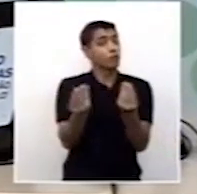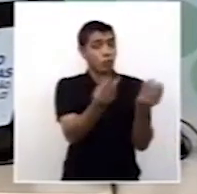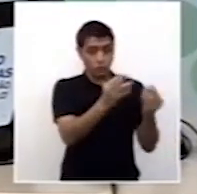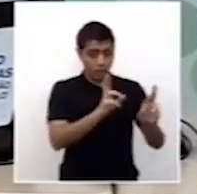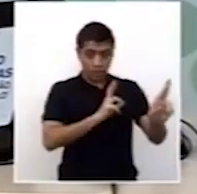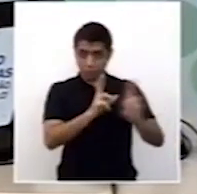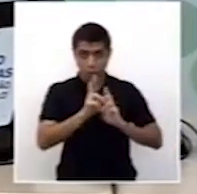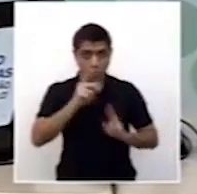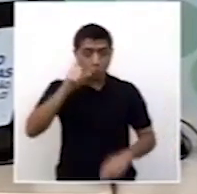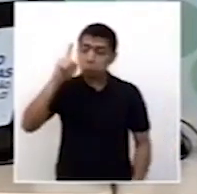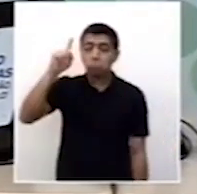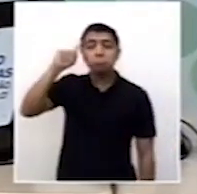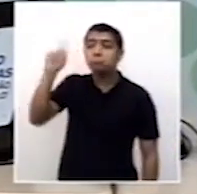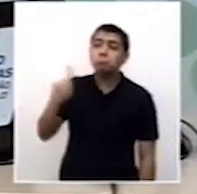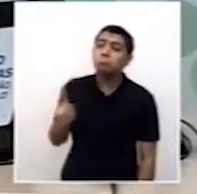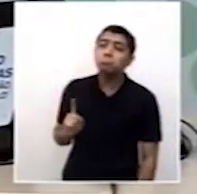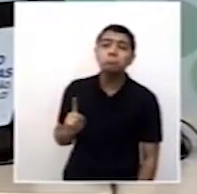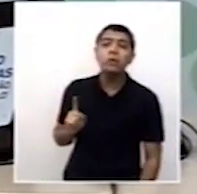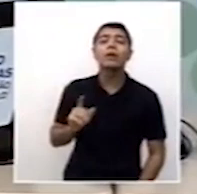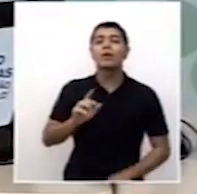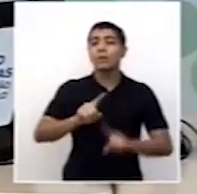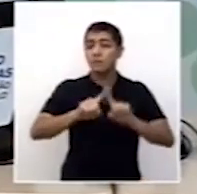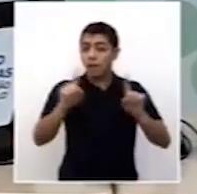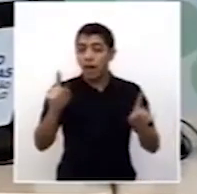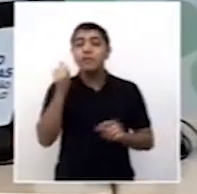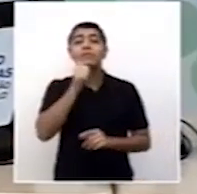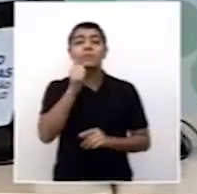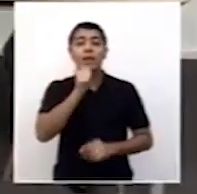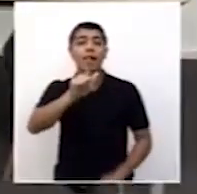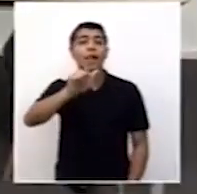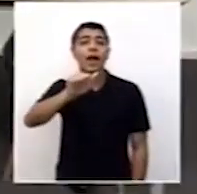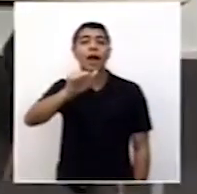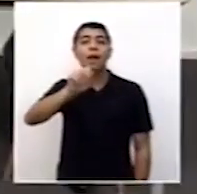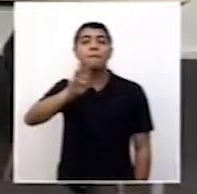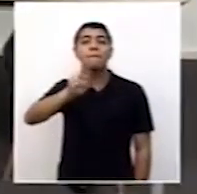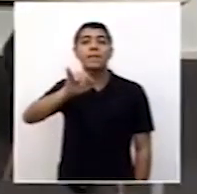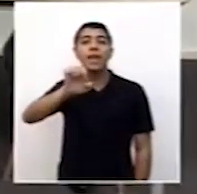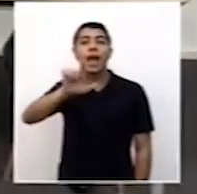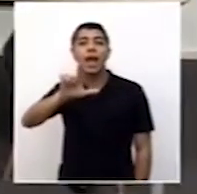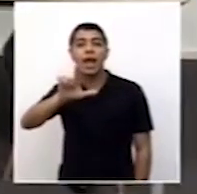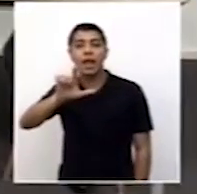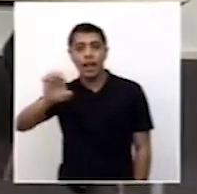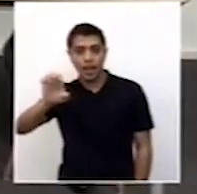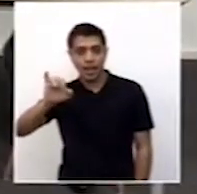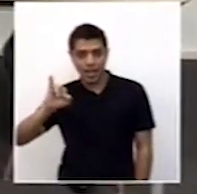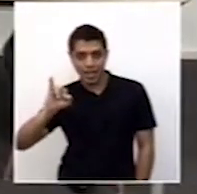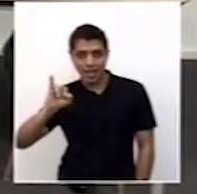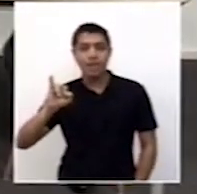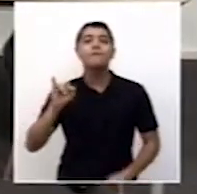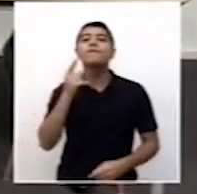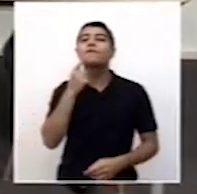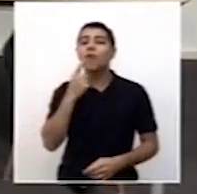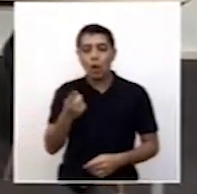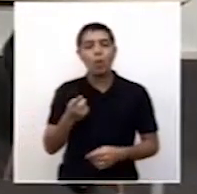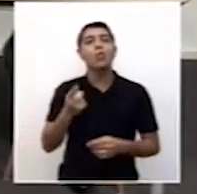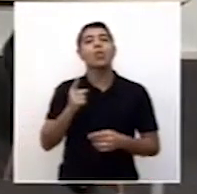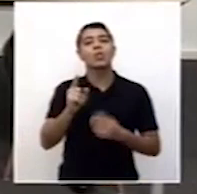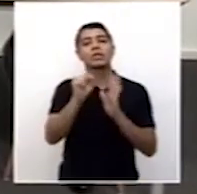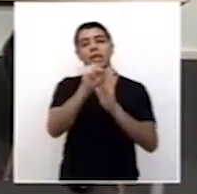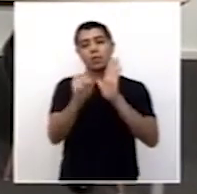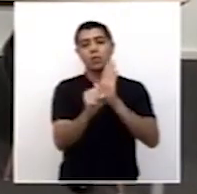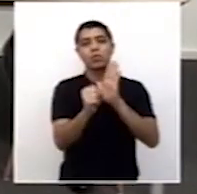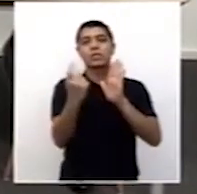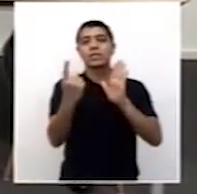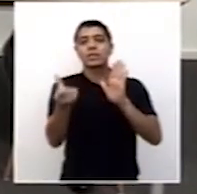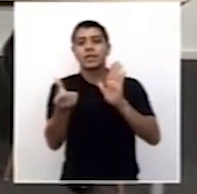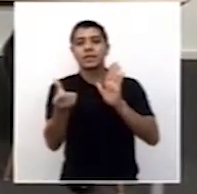a Gabriele disse que foi no século XVI. Muito bem. E a Gabriela diz que com o início